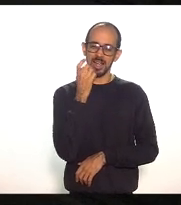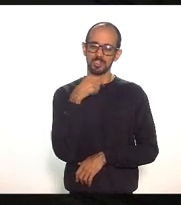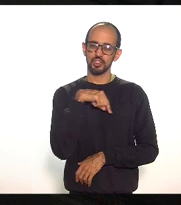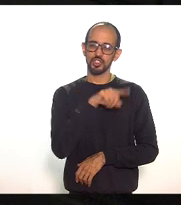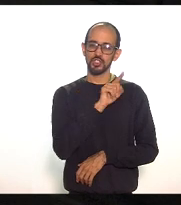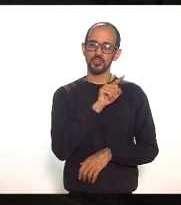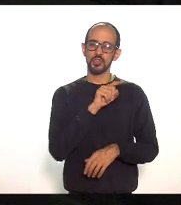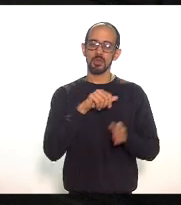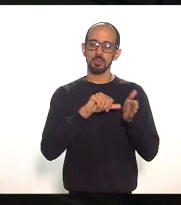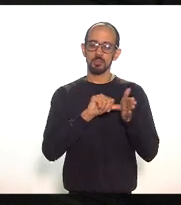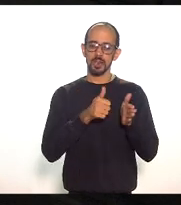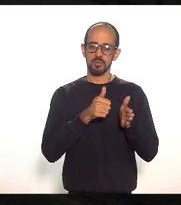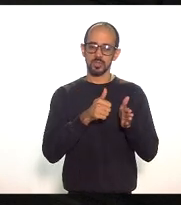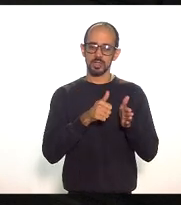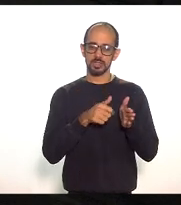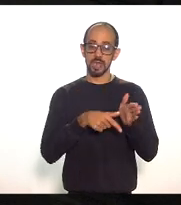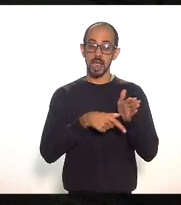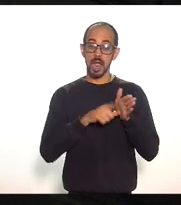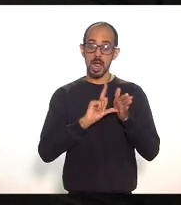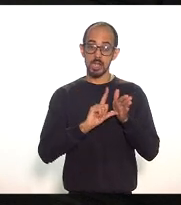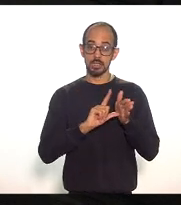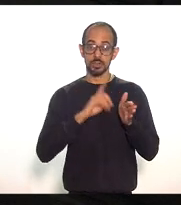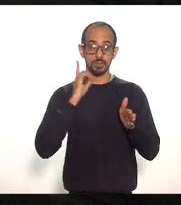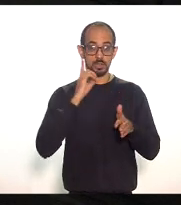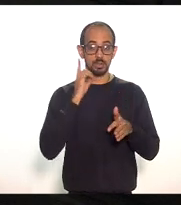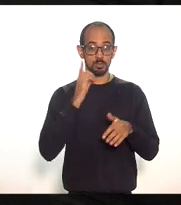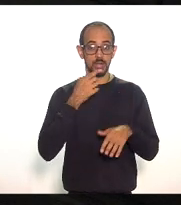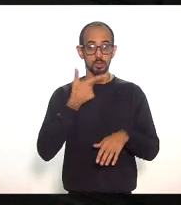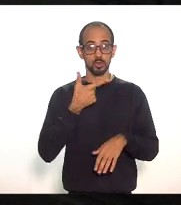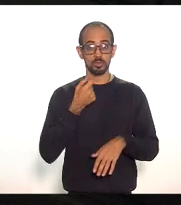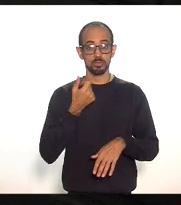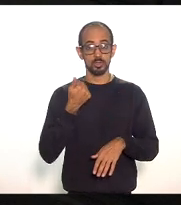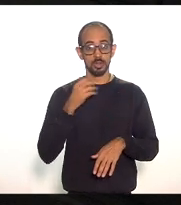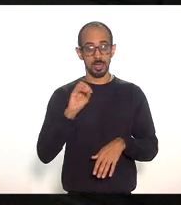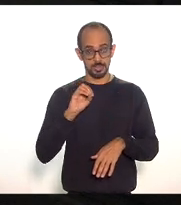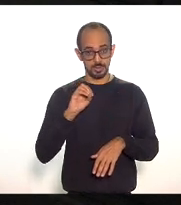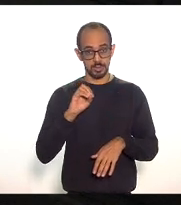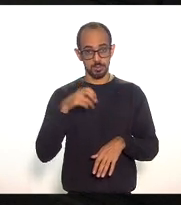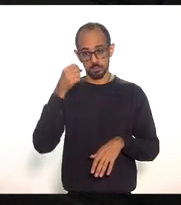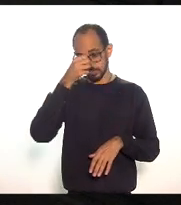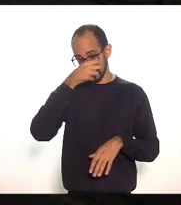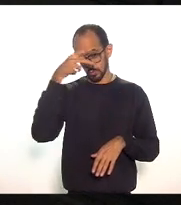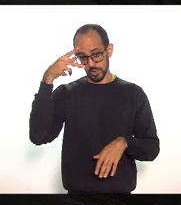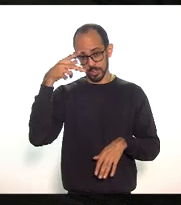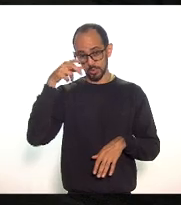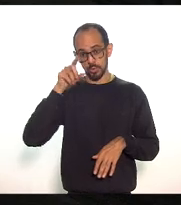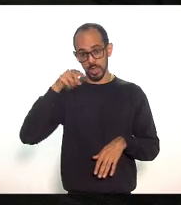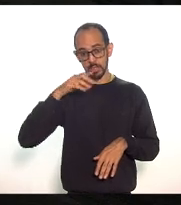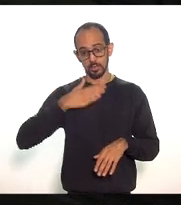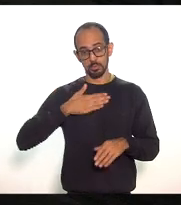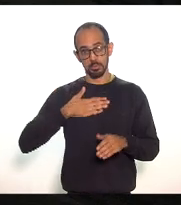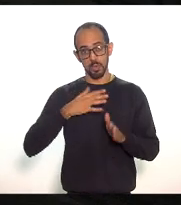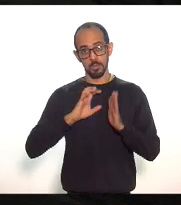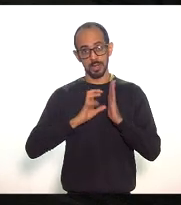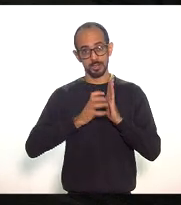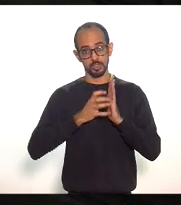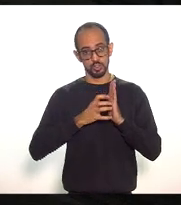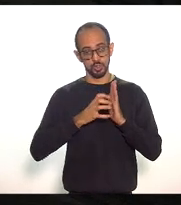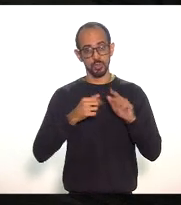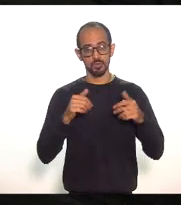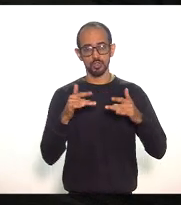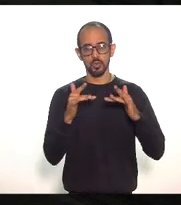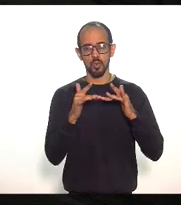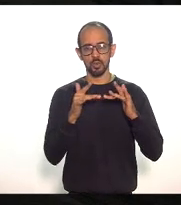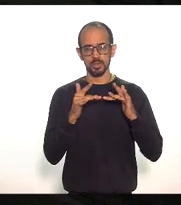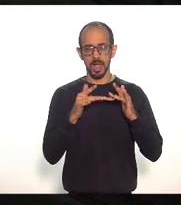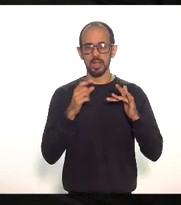primeira vez, antes de ser deputado, no ano de 2010, o prefeito da cidade é do meu partido, fiz um contato com a prefeitura,